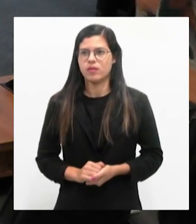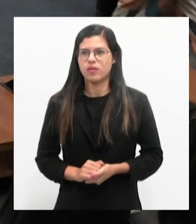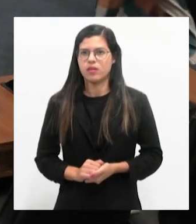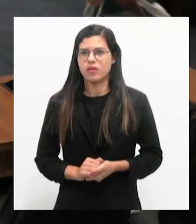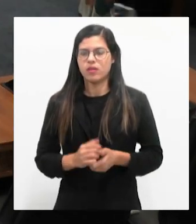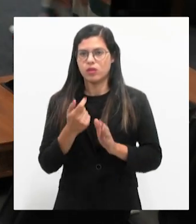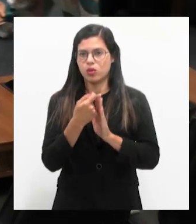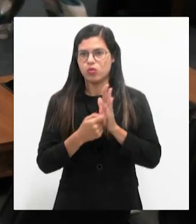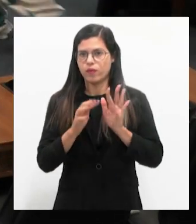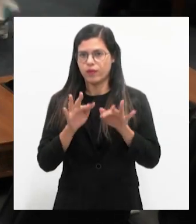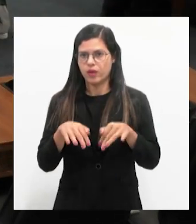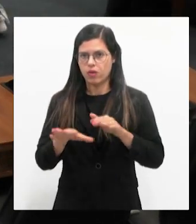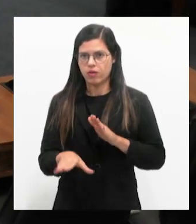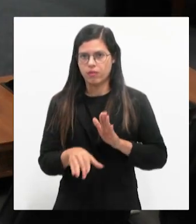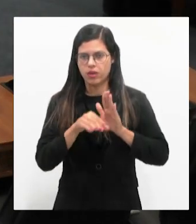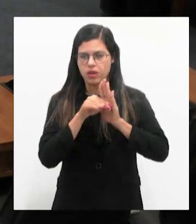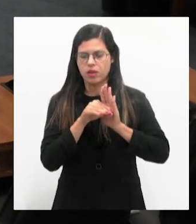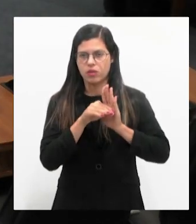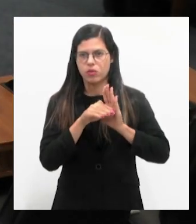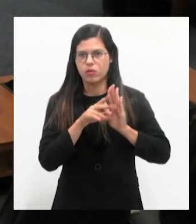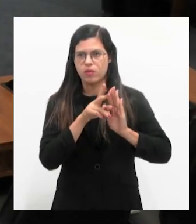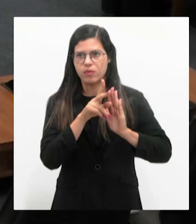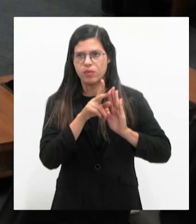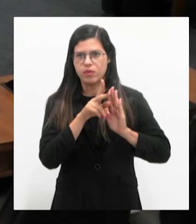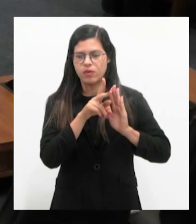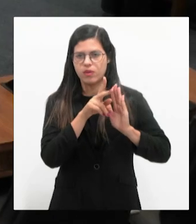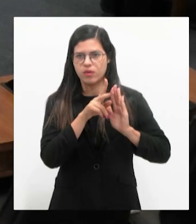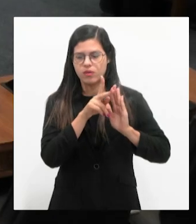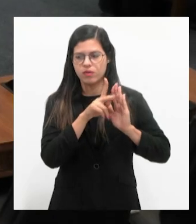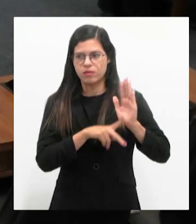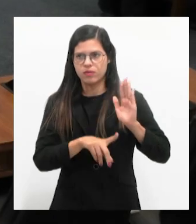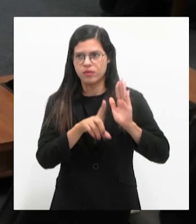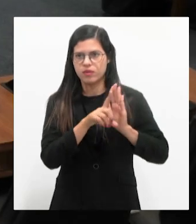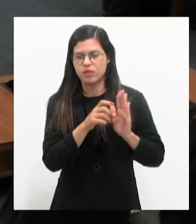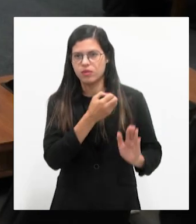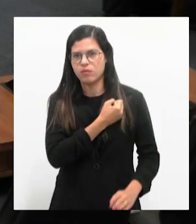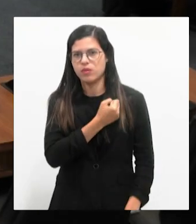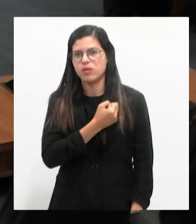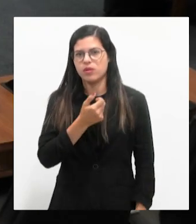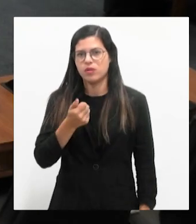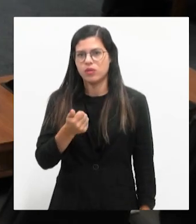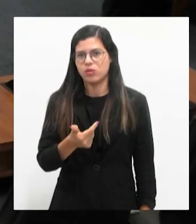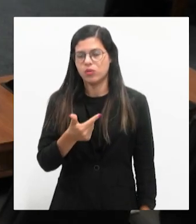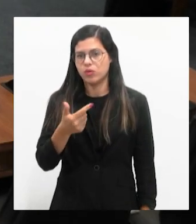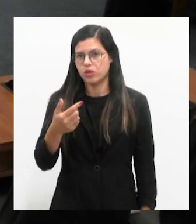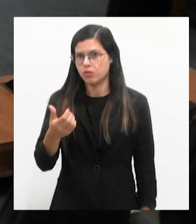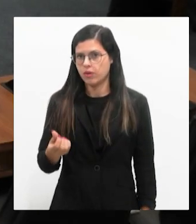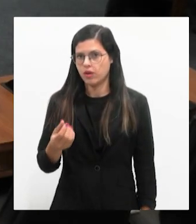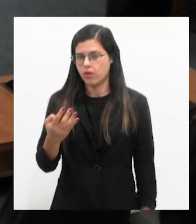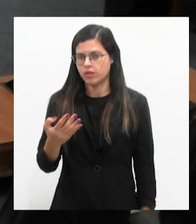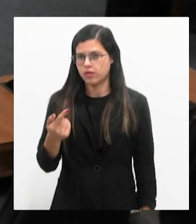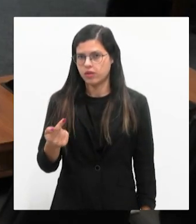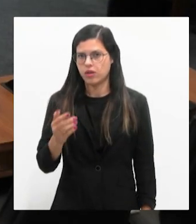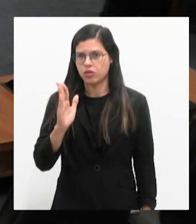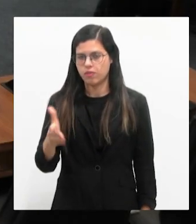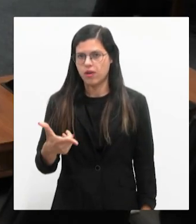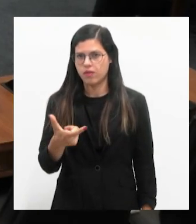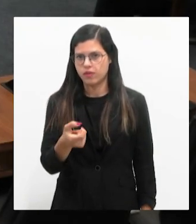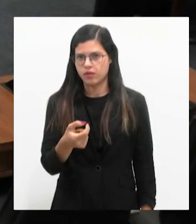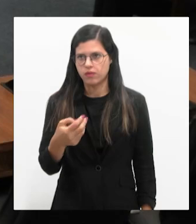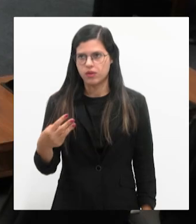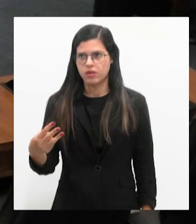Redação final assim emendada. Projeto de lei número 2647, de